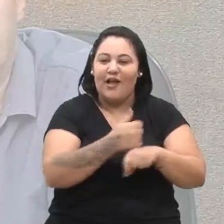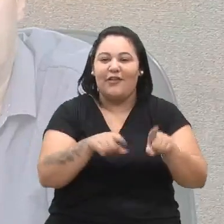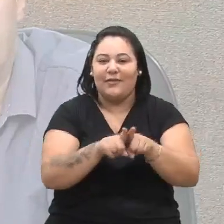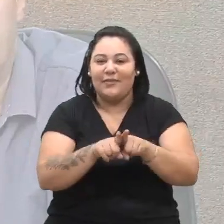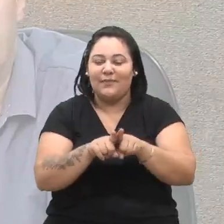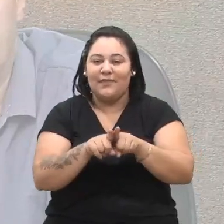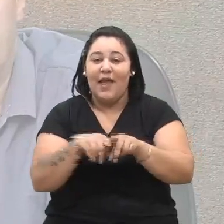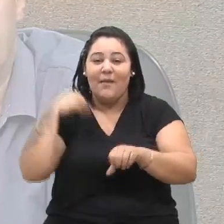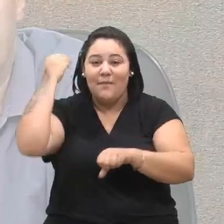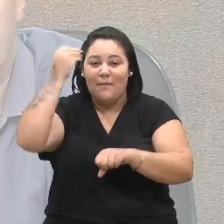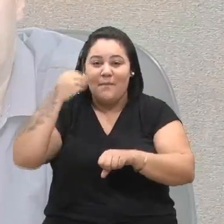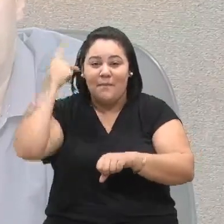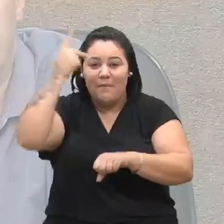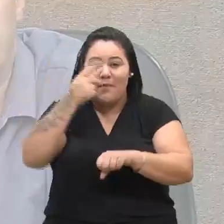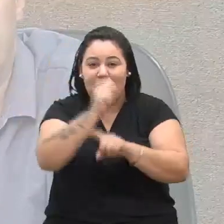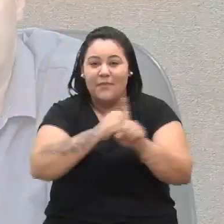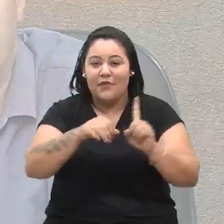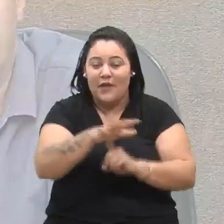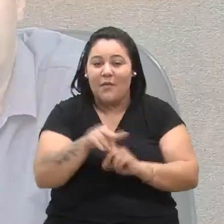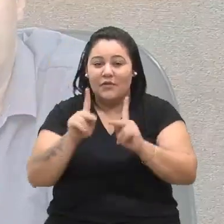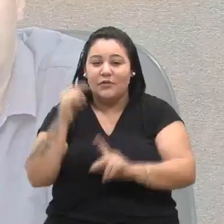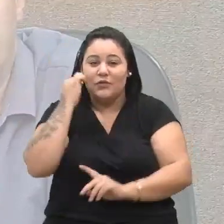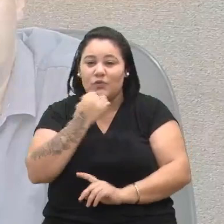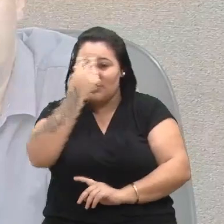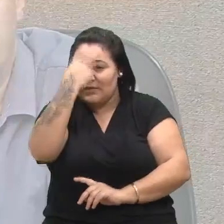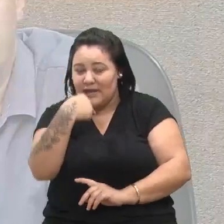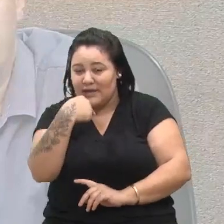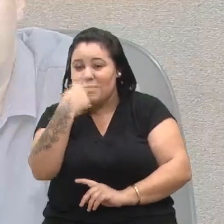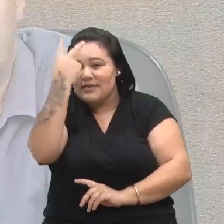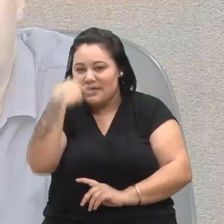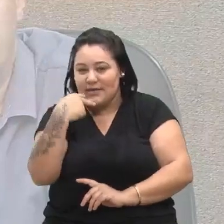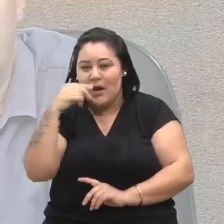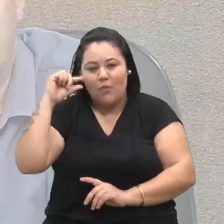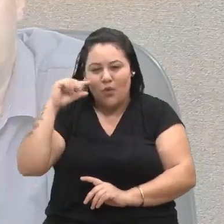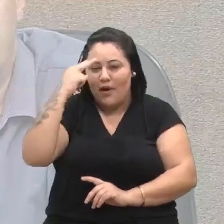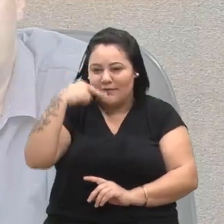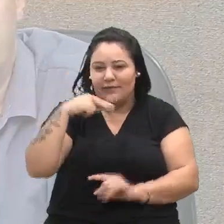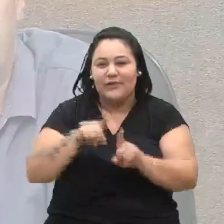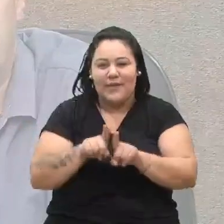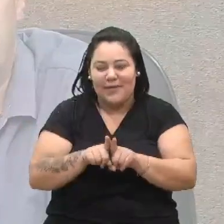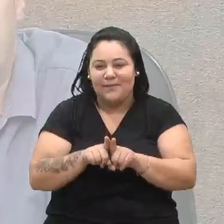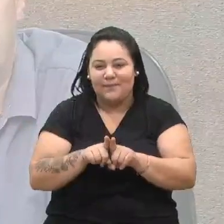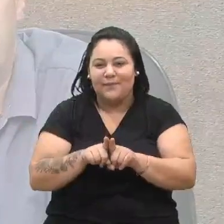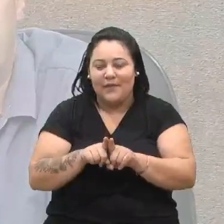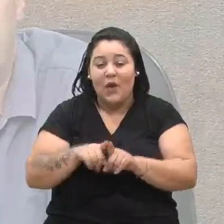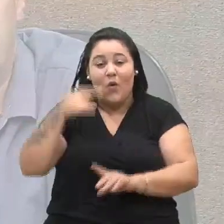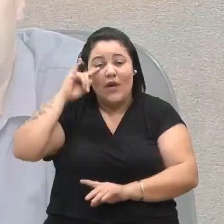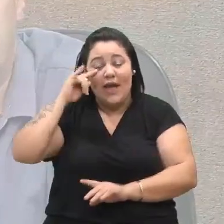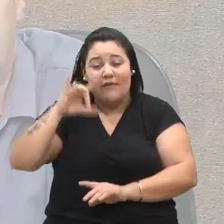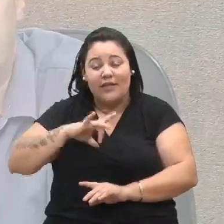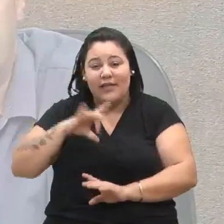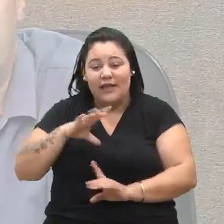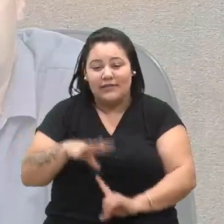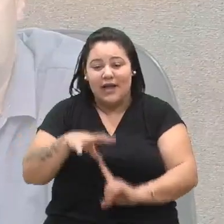psicossocial de pessoas surdo-cegas, cegas e de baixa visão. Desde a criação, o INAV tem se destacado